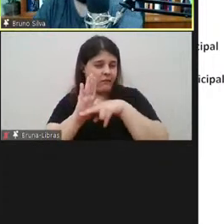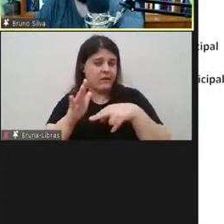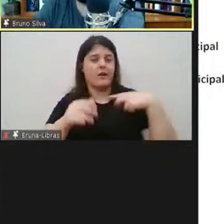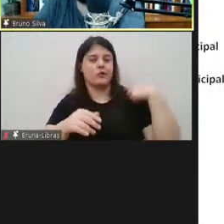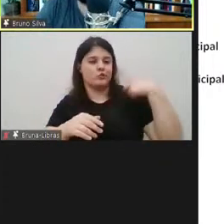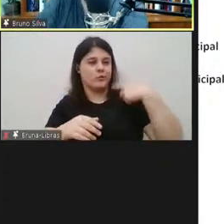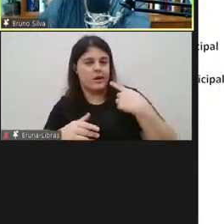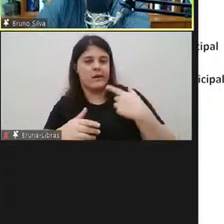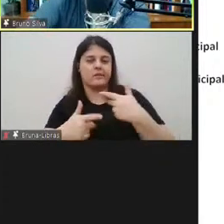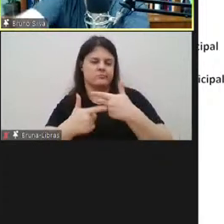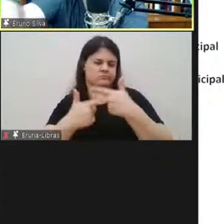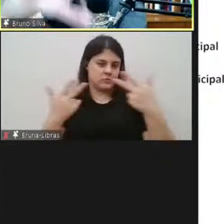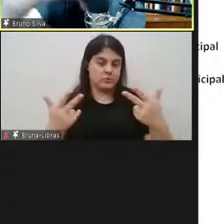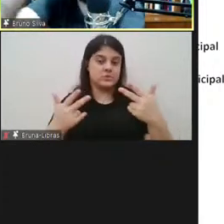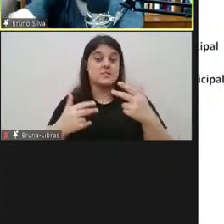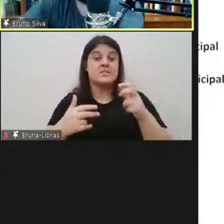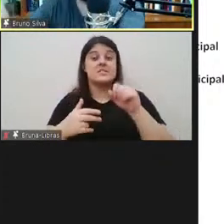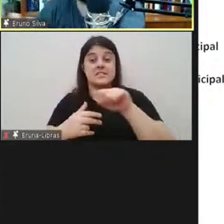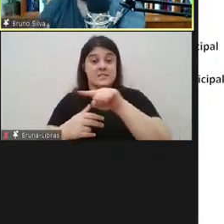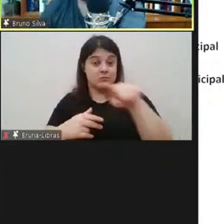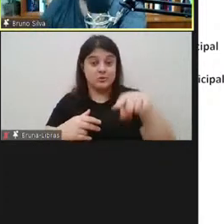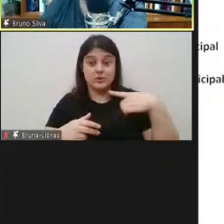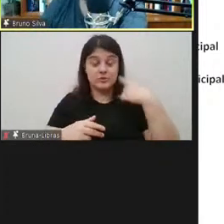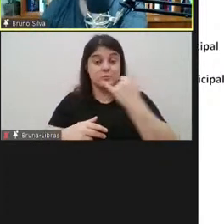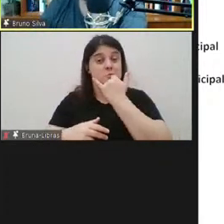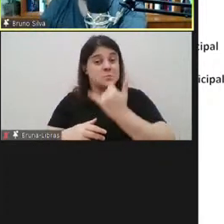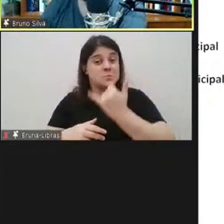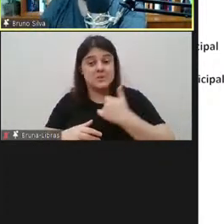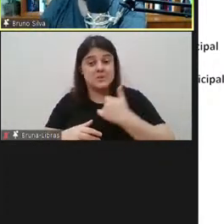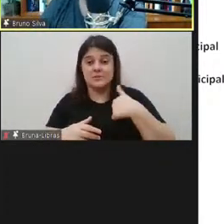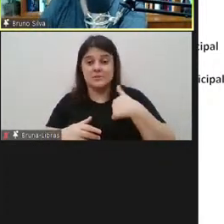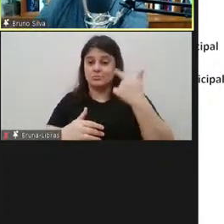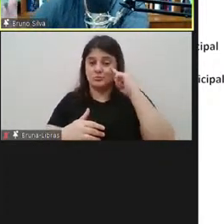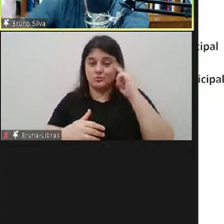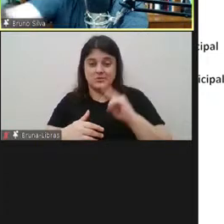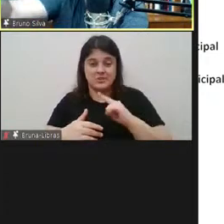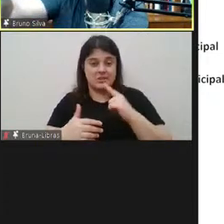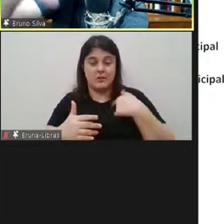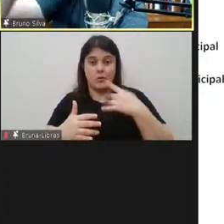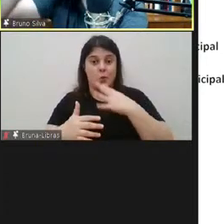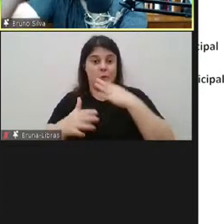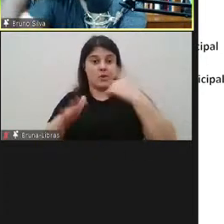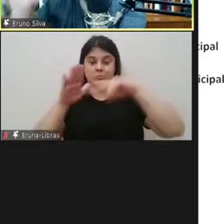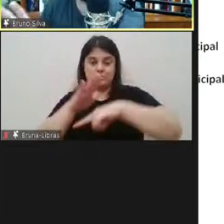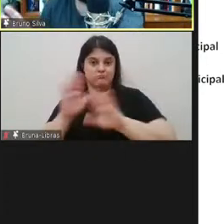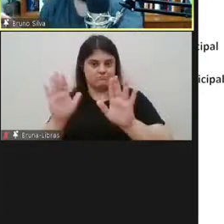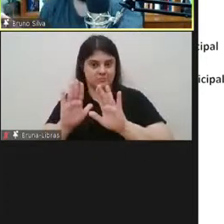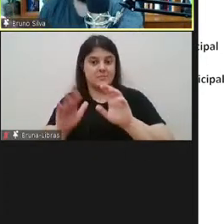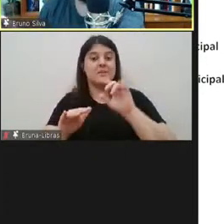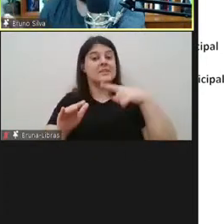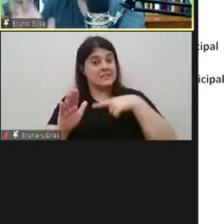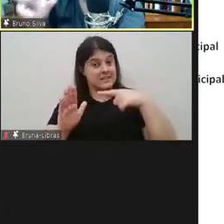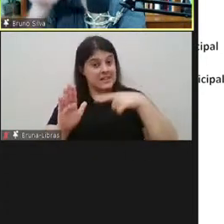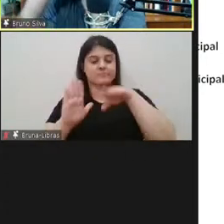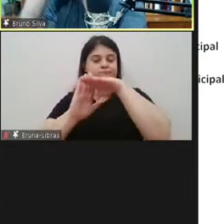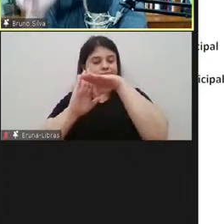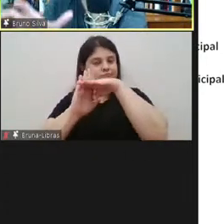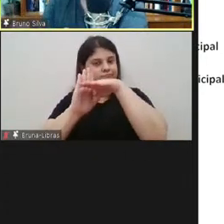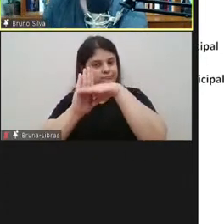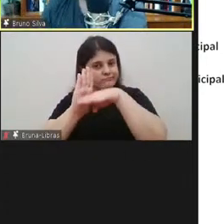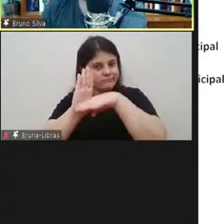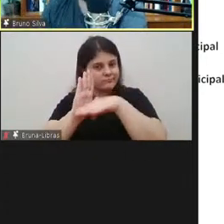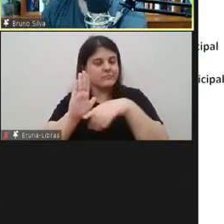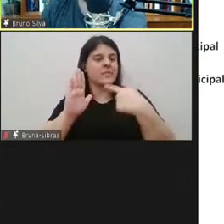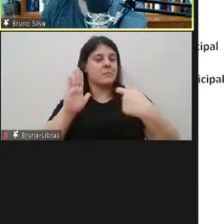fiquem do Judiciário aí vai me perdoe mas definitivamente Tomara que Eu manjo tanto assim meu povo é mais por mais que você tem aí então essa